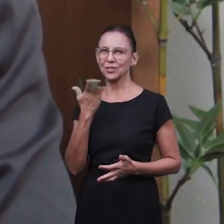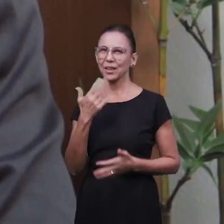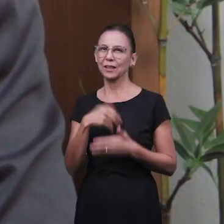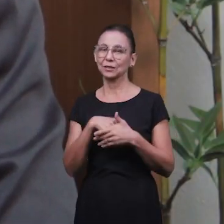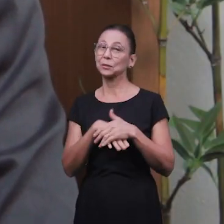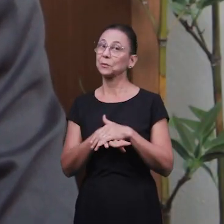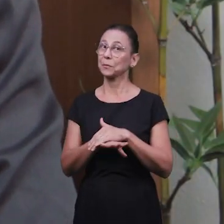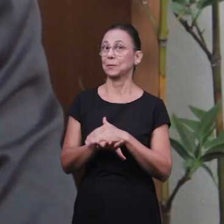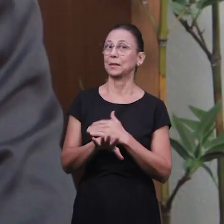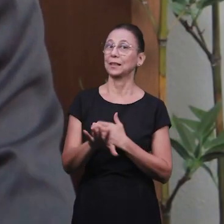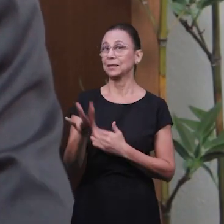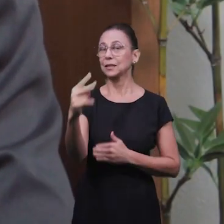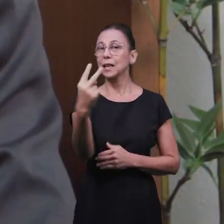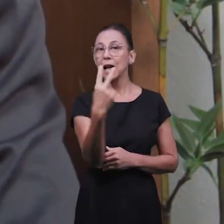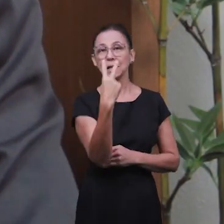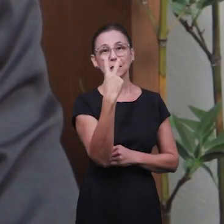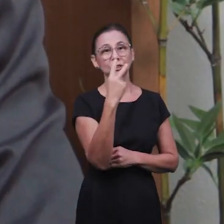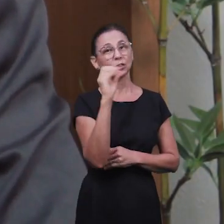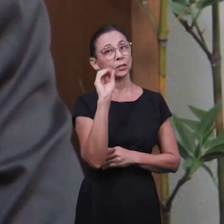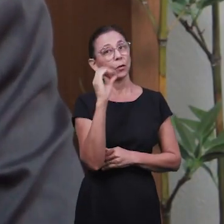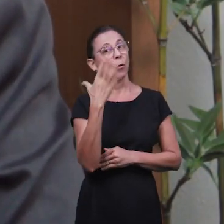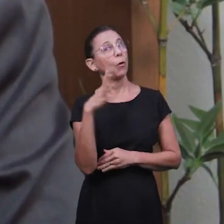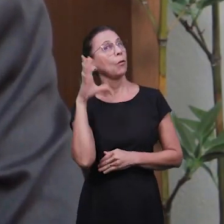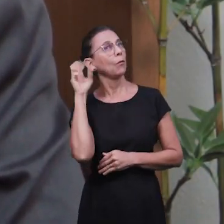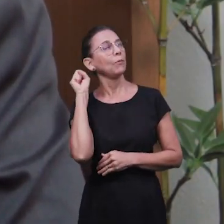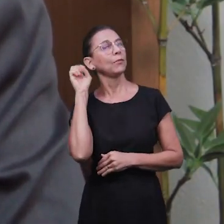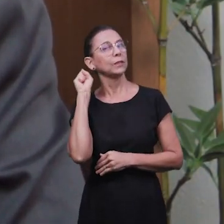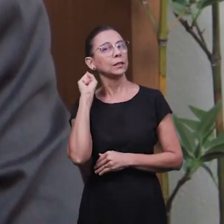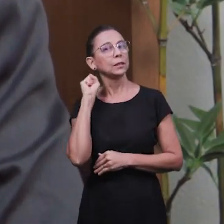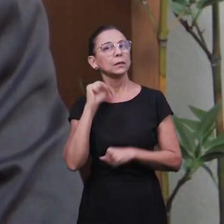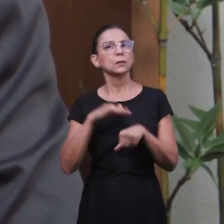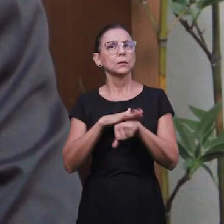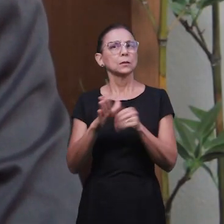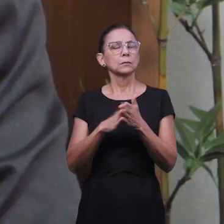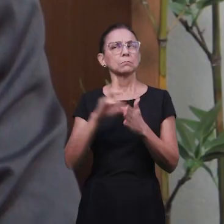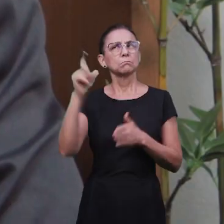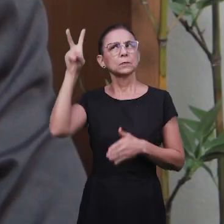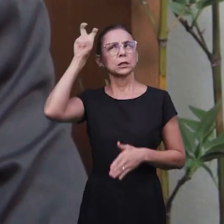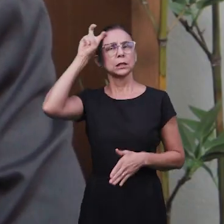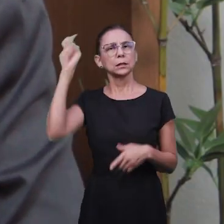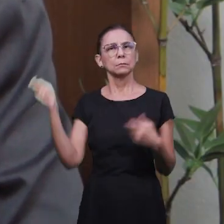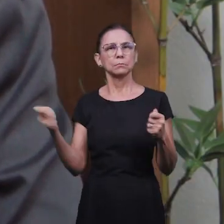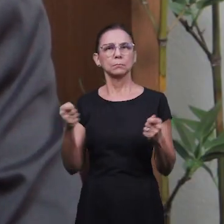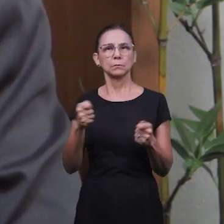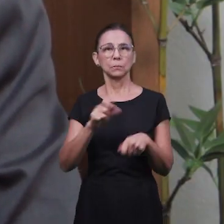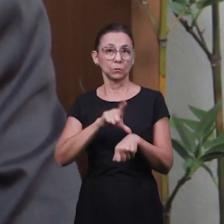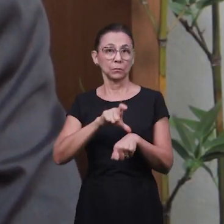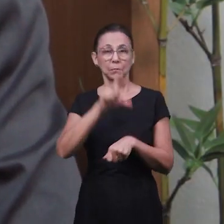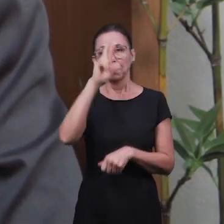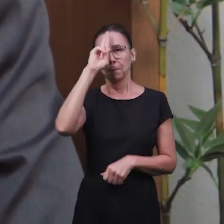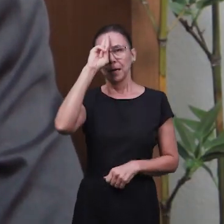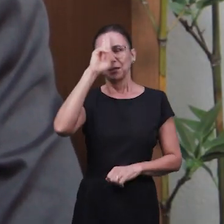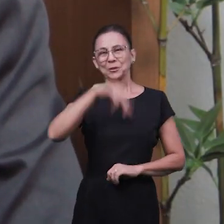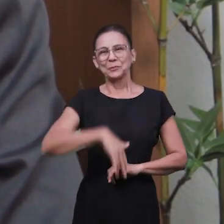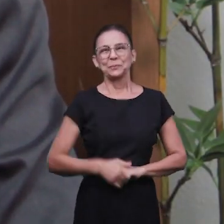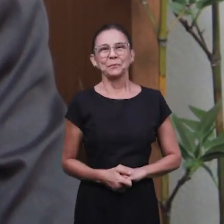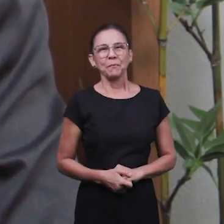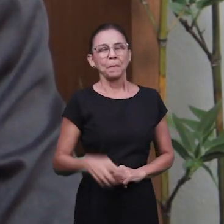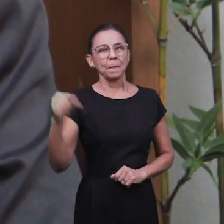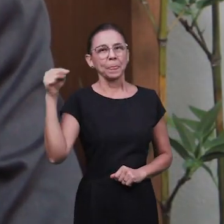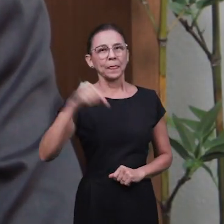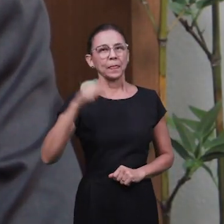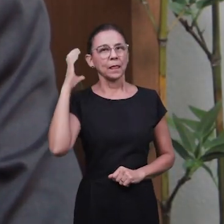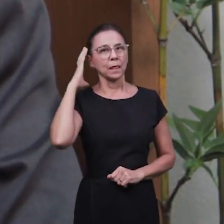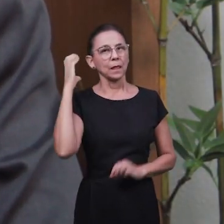está acostumado a ouvir ou assistir o Conversas Bíblicas todas as quintas-feiras ao meio-dia. Aqui